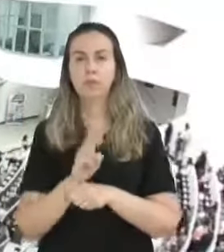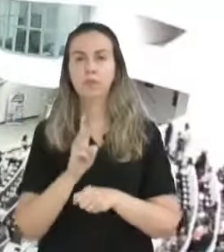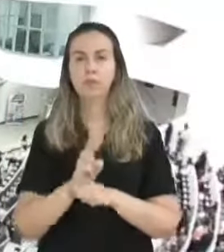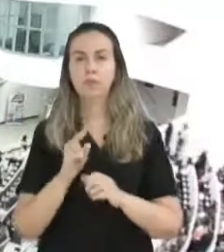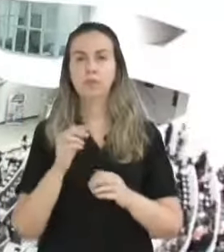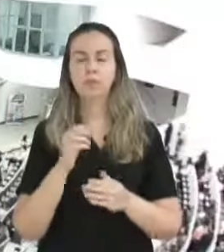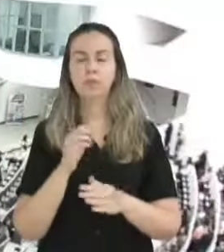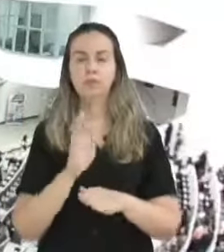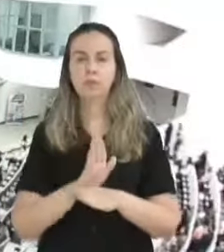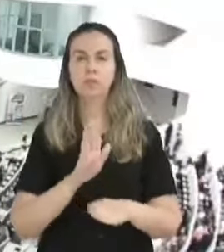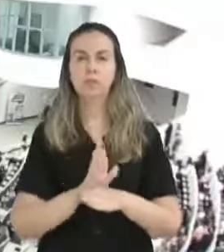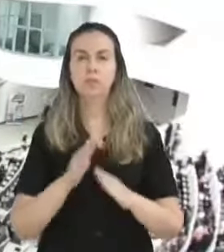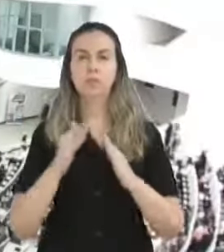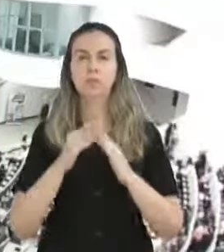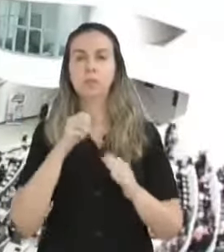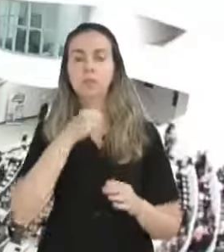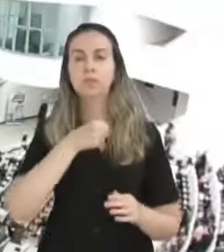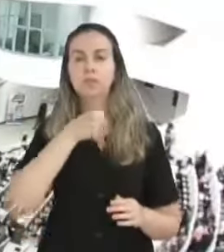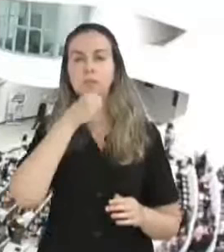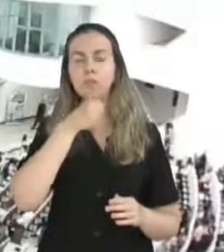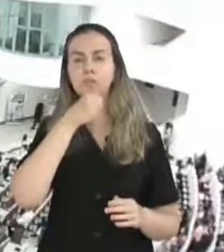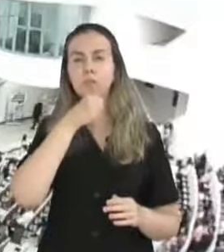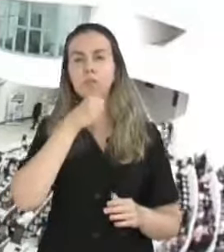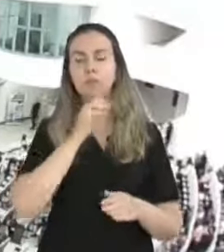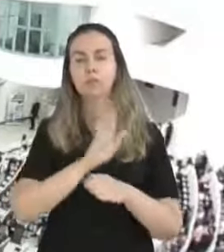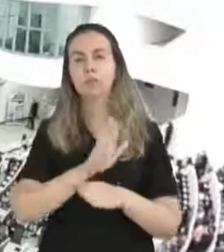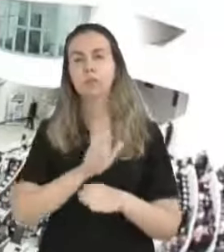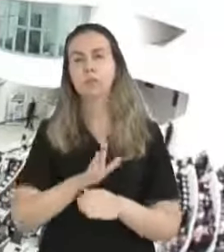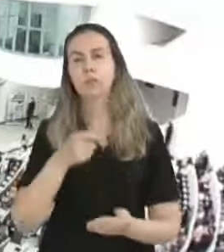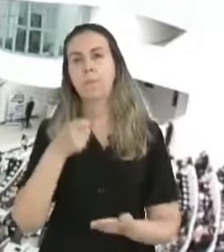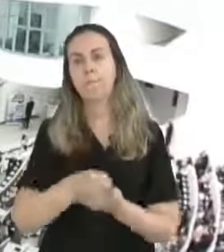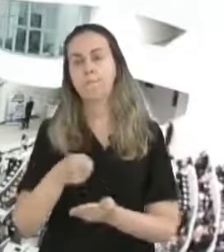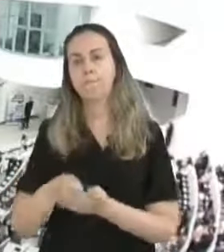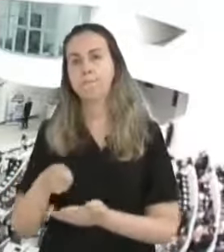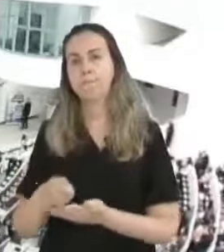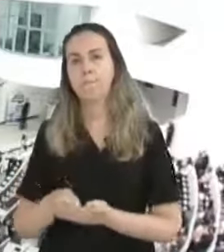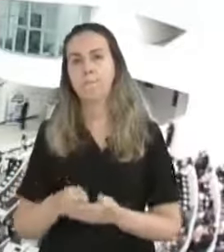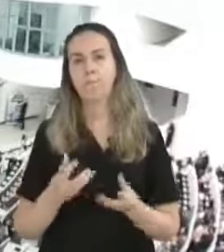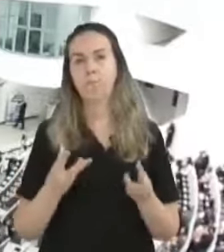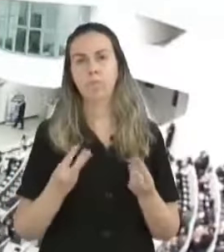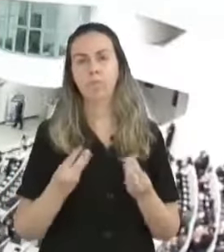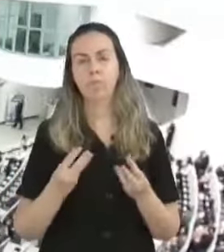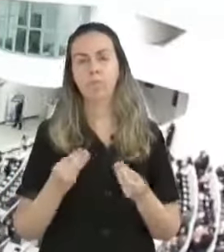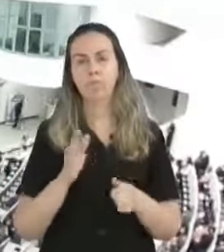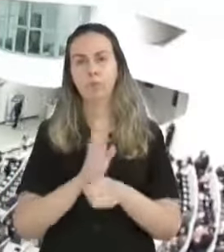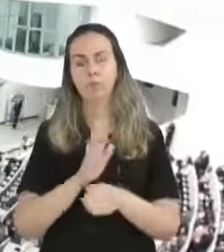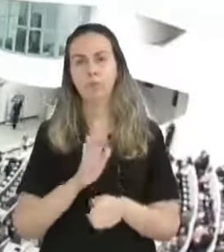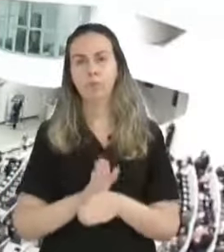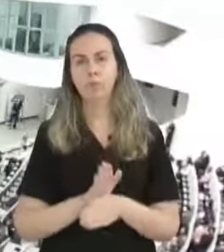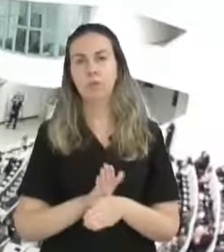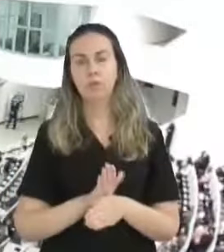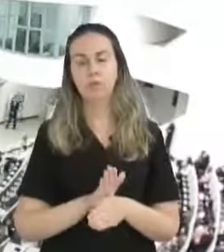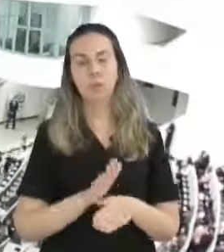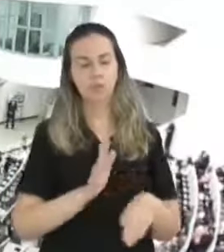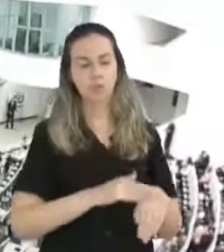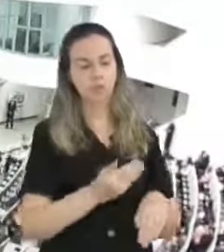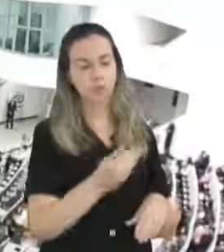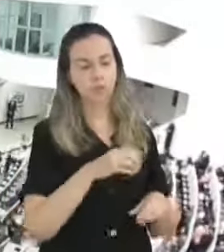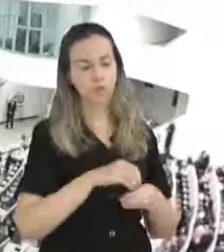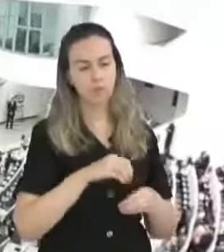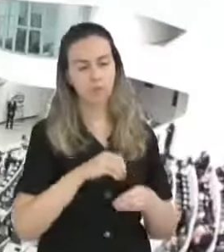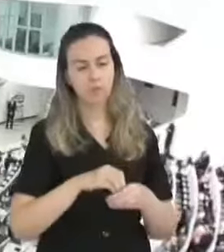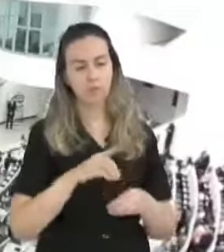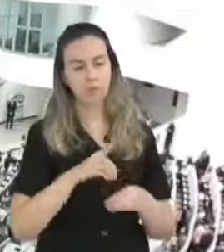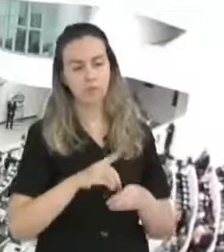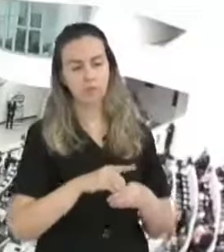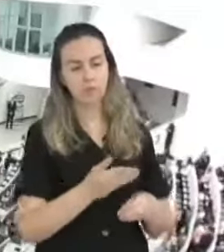irmãos velhinhos que esta igreja sustenta. E nós, todo segundo domingo do mês, nós levantamos uma oferta